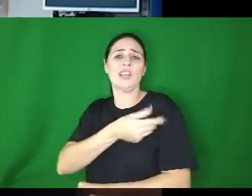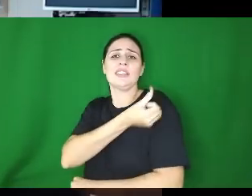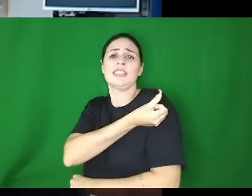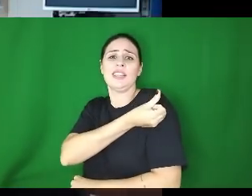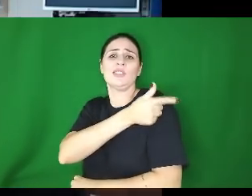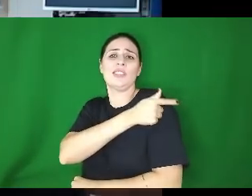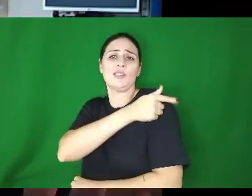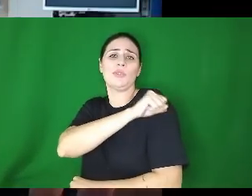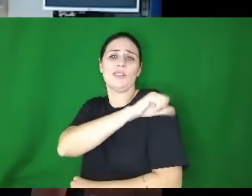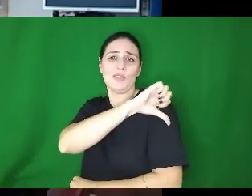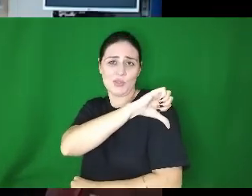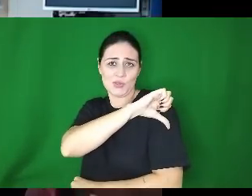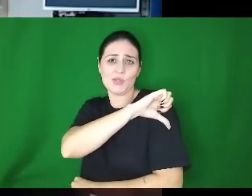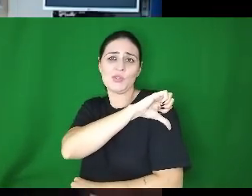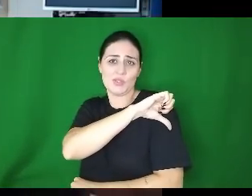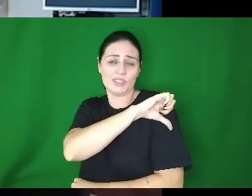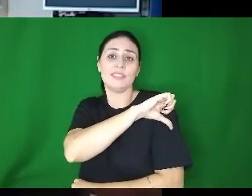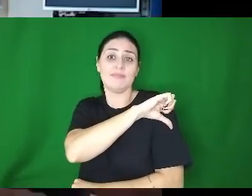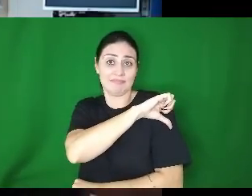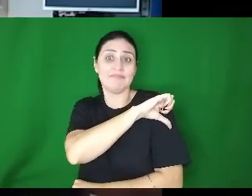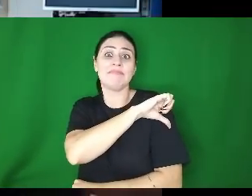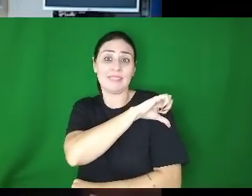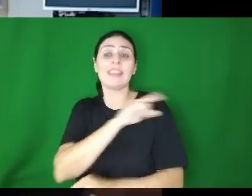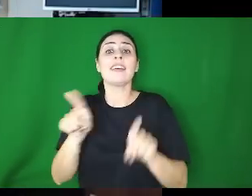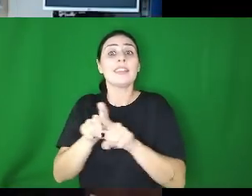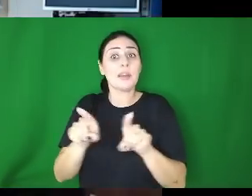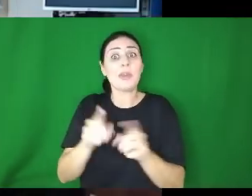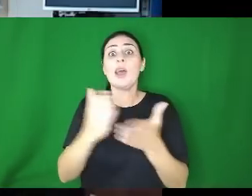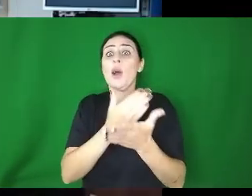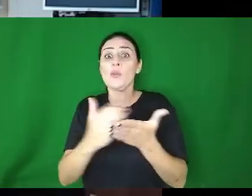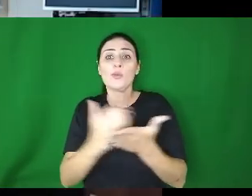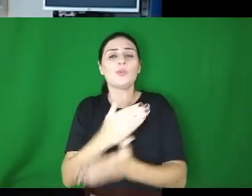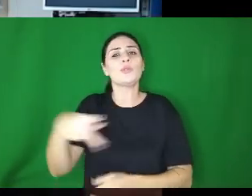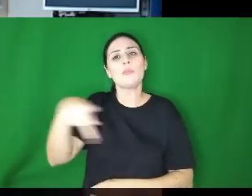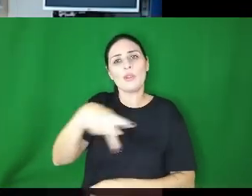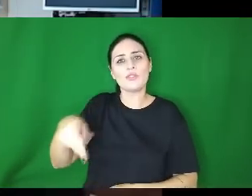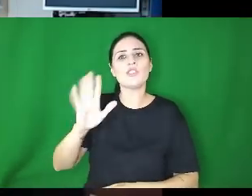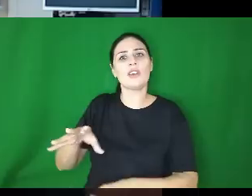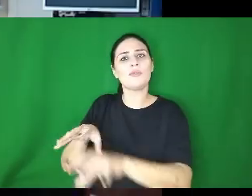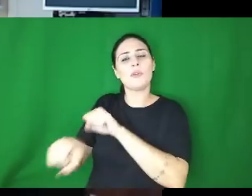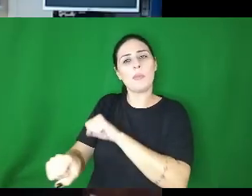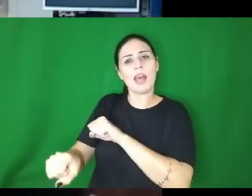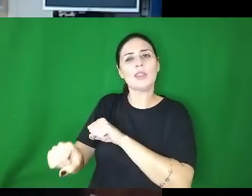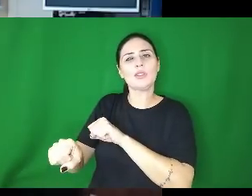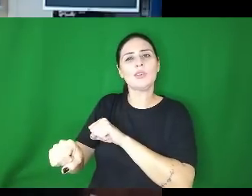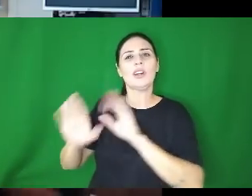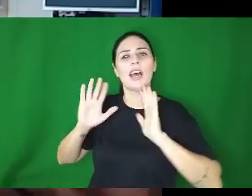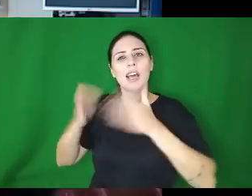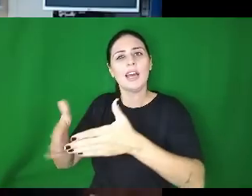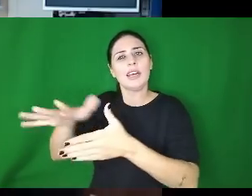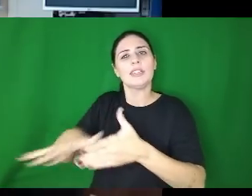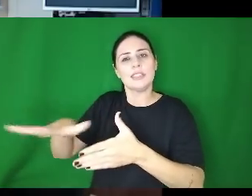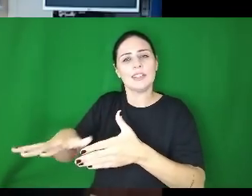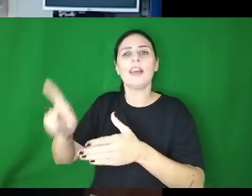e super necessária. E vai orientar todo o nosso trabalho na rede esse ano. Então, a gente já tem uma proposta de